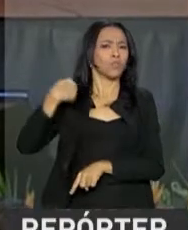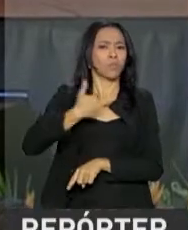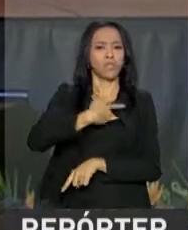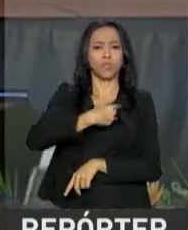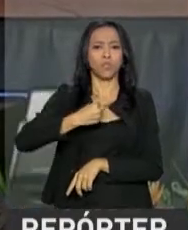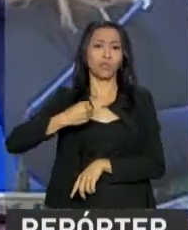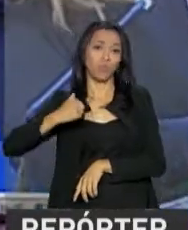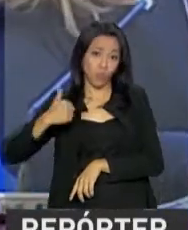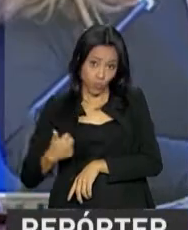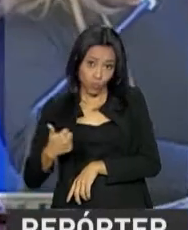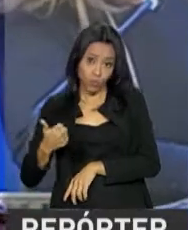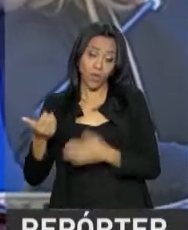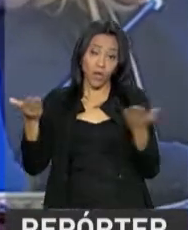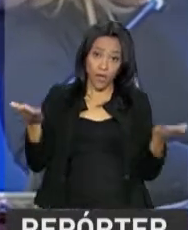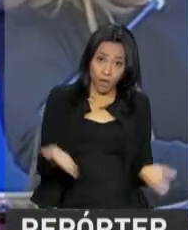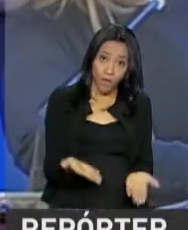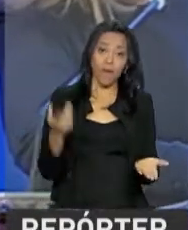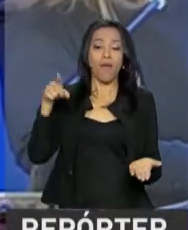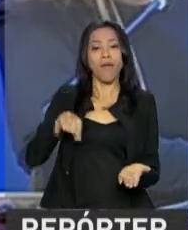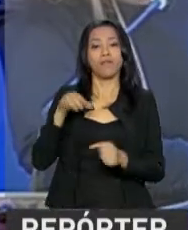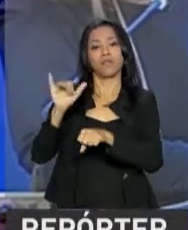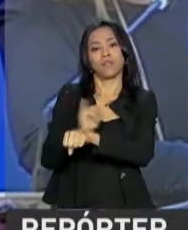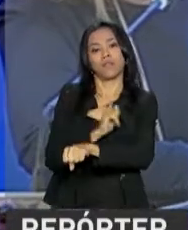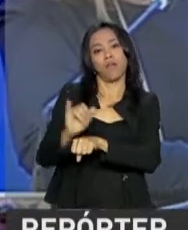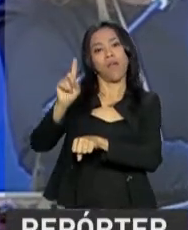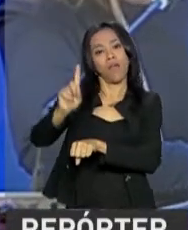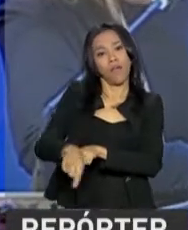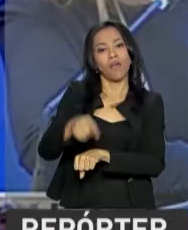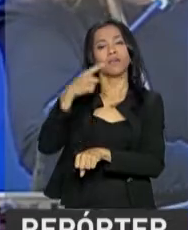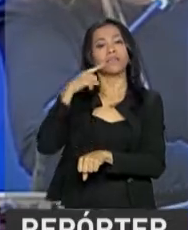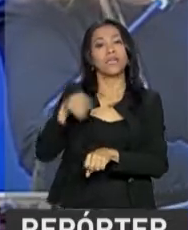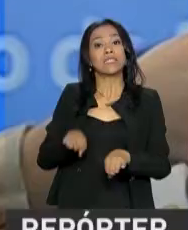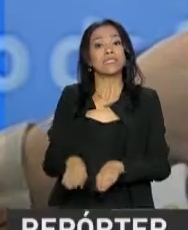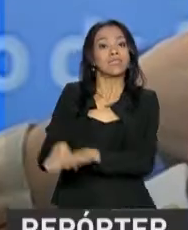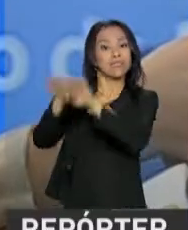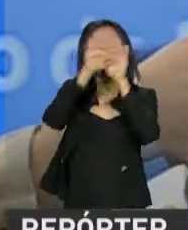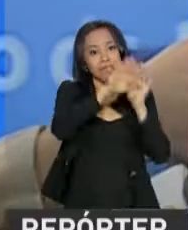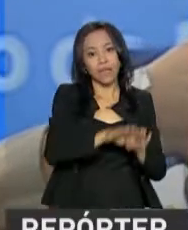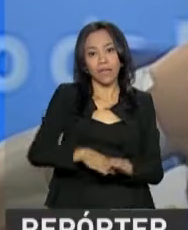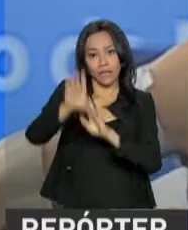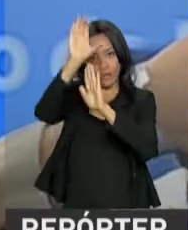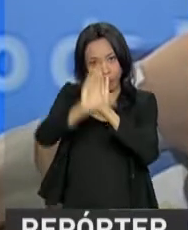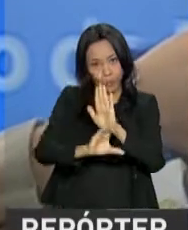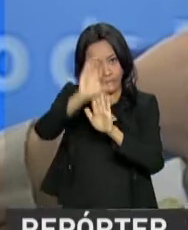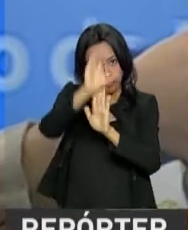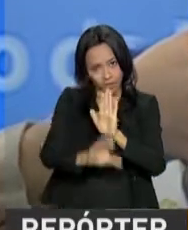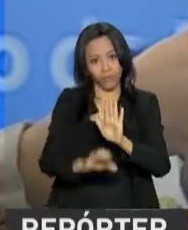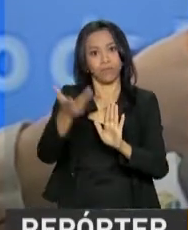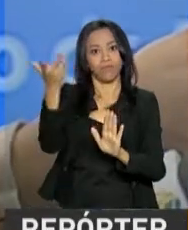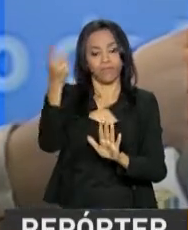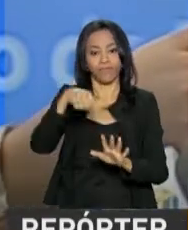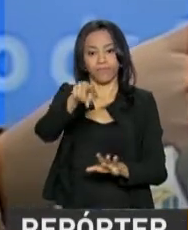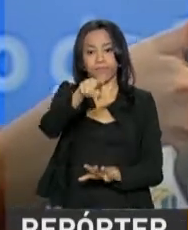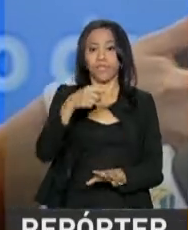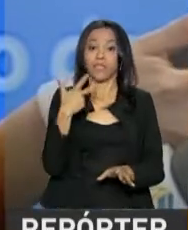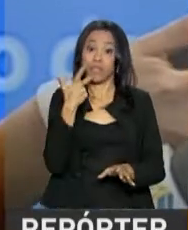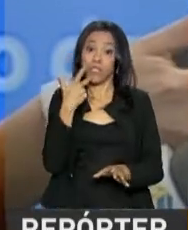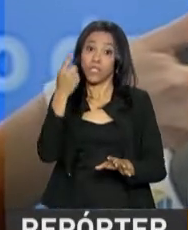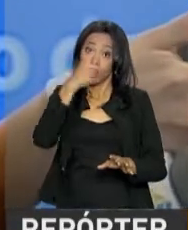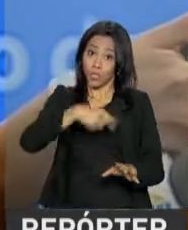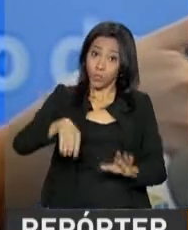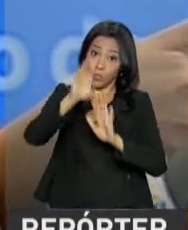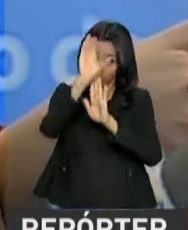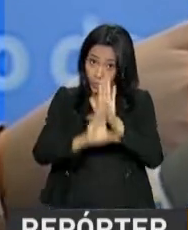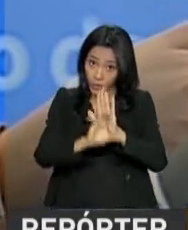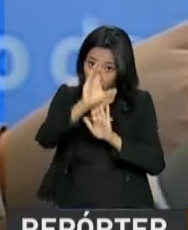de agora um instrumento leva em conta a base comum curricular nós estamos conseguindo fazer com que o currículo